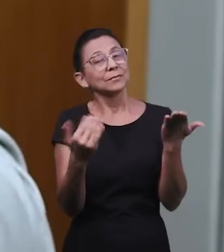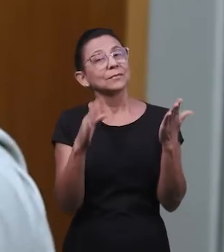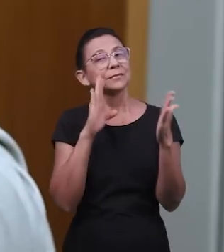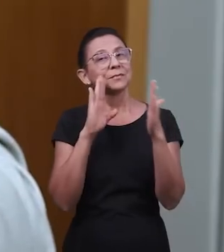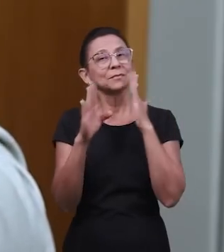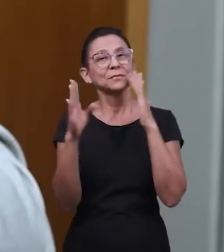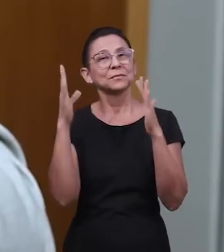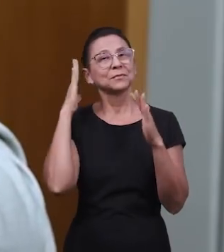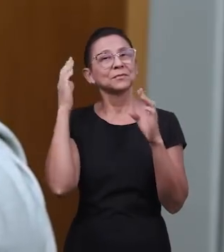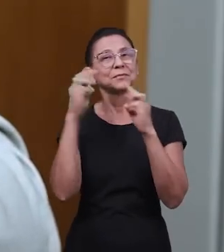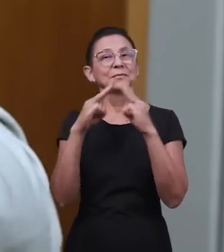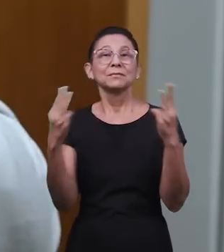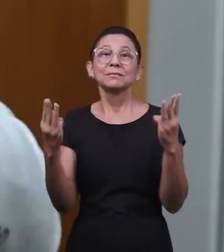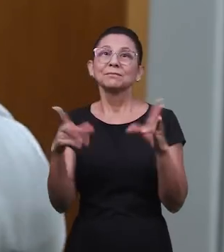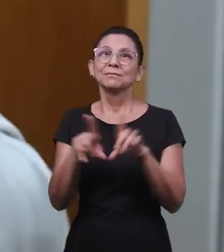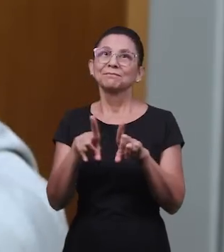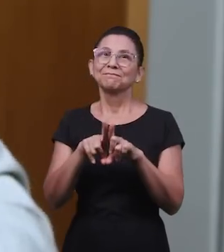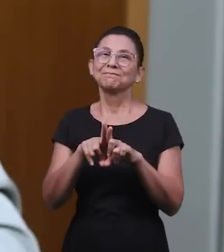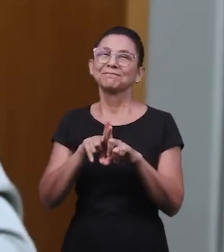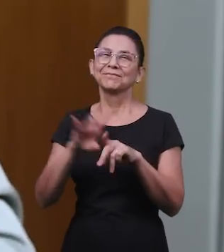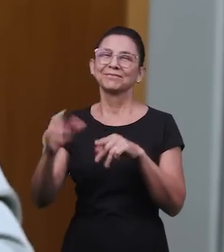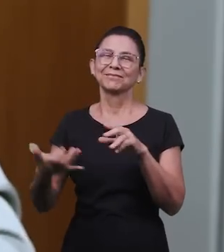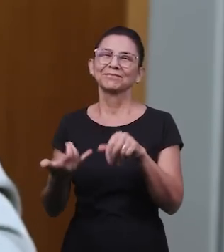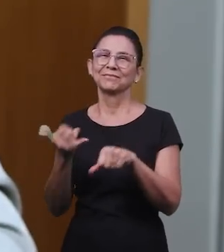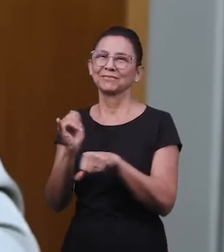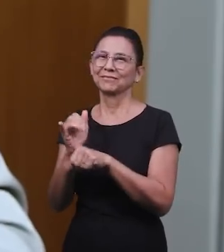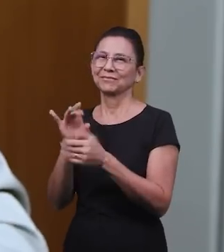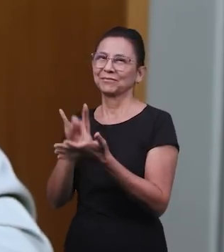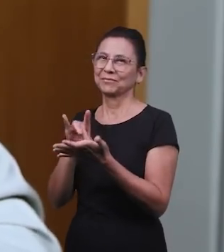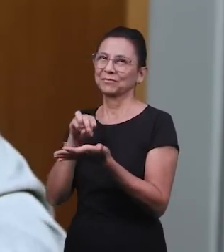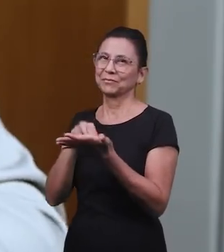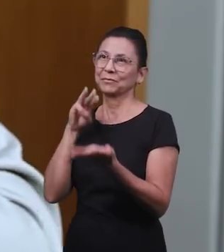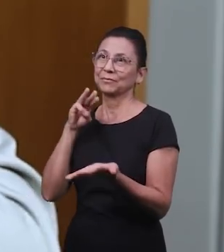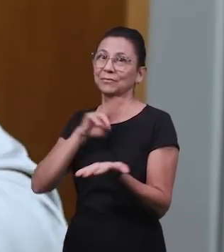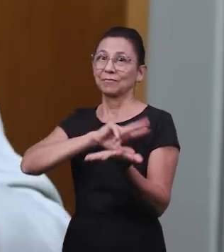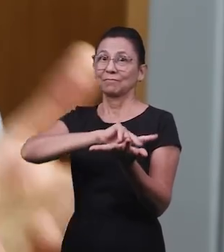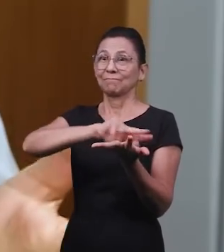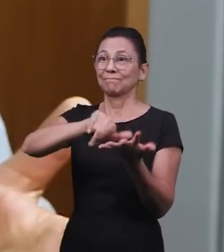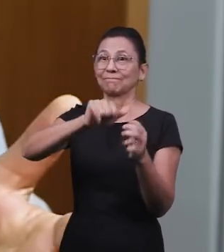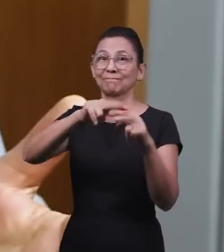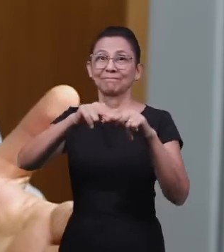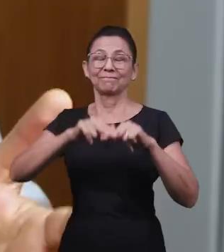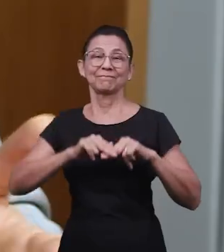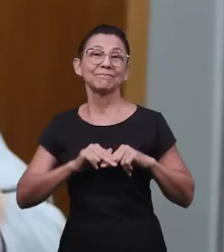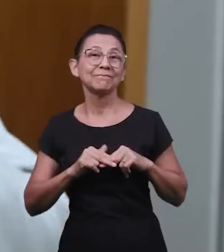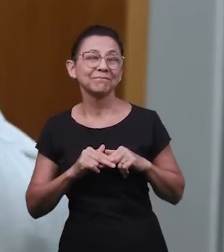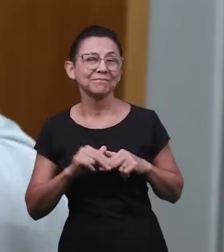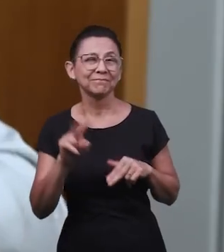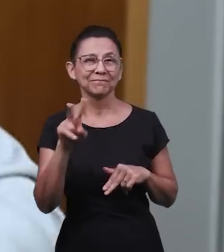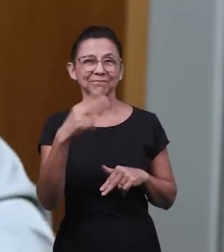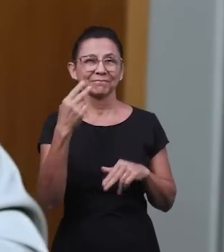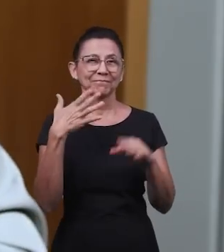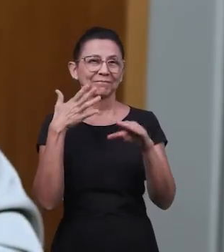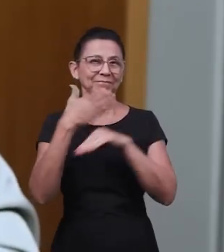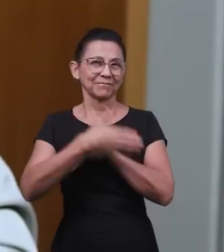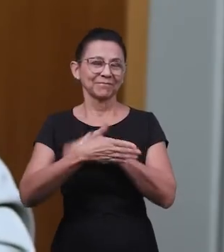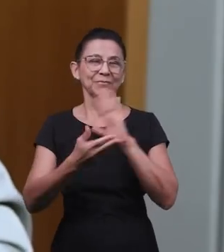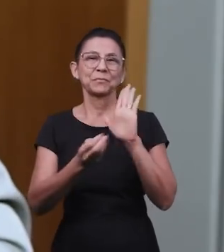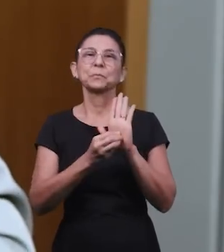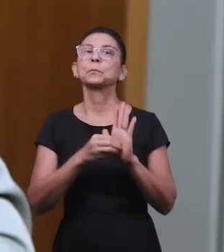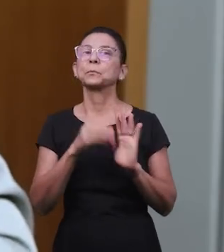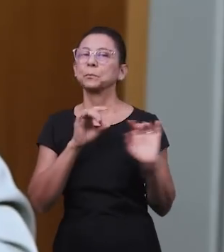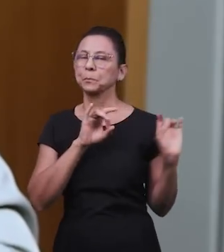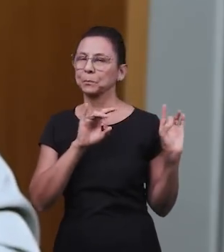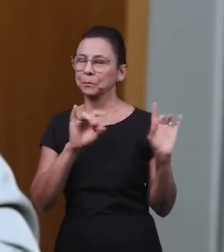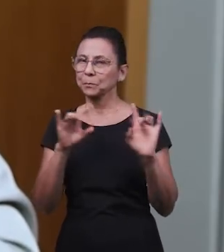pelo Facebook da Rádio Manaim, e também pelo canal da Igreja Cristã Maranata no YouTube. São várias maneiras que você tem de ter acesso a esse conteúdo,